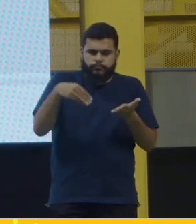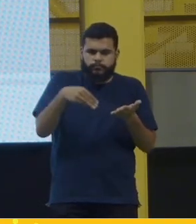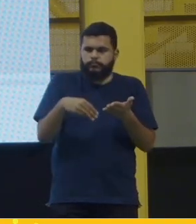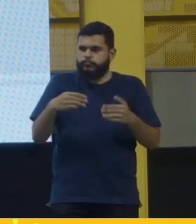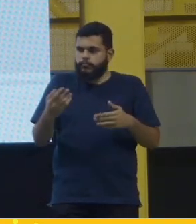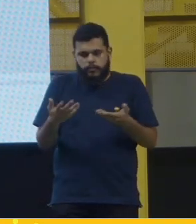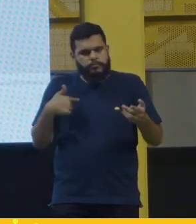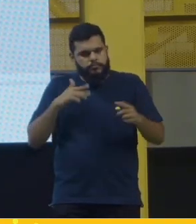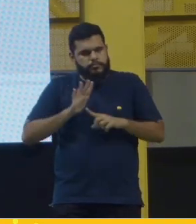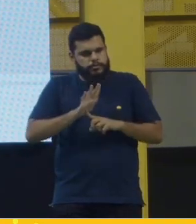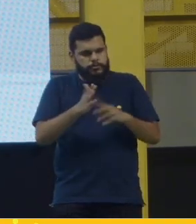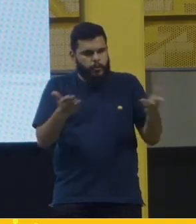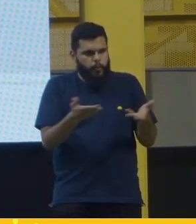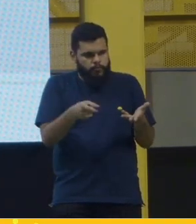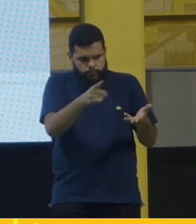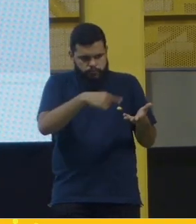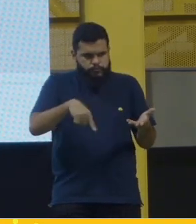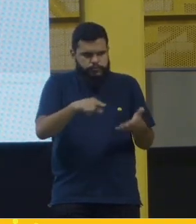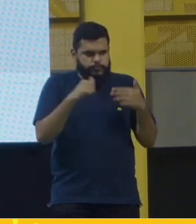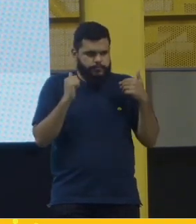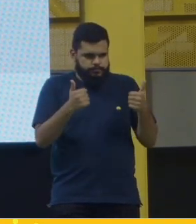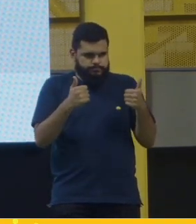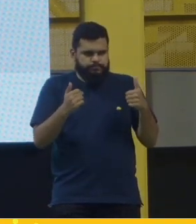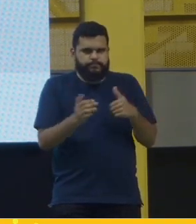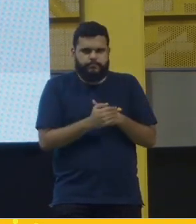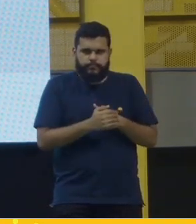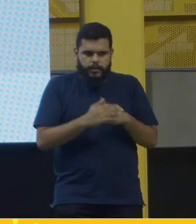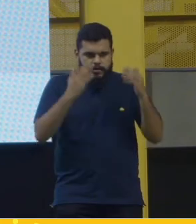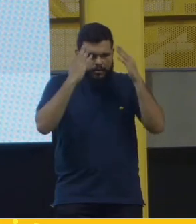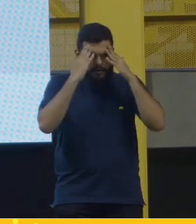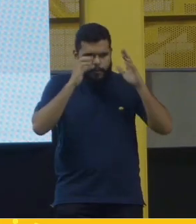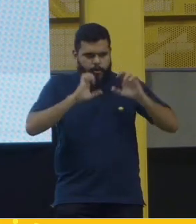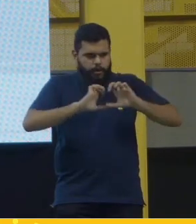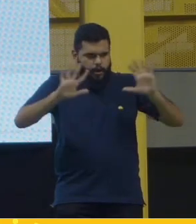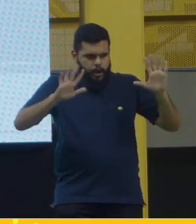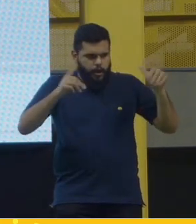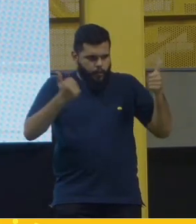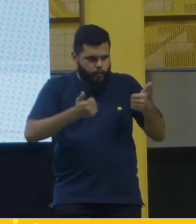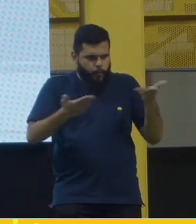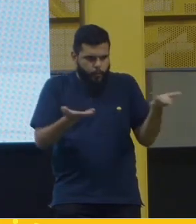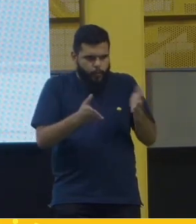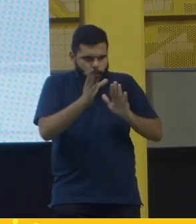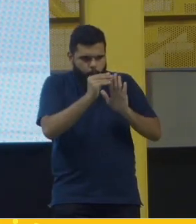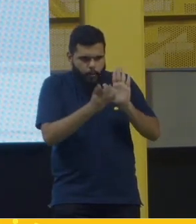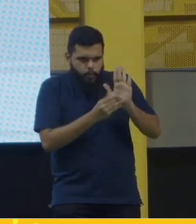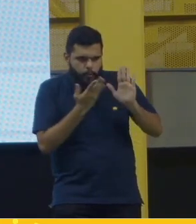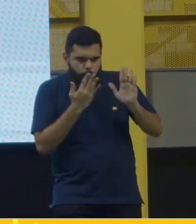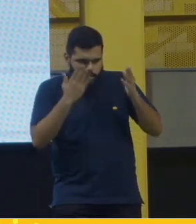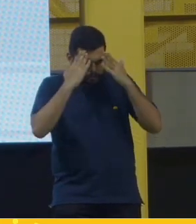que eu trouxe hoje aqui para vocês. Deu para entender direitinho o nosso assunto de hoje?